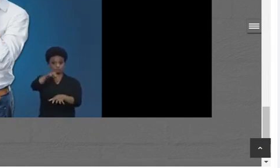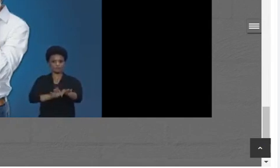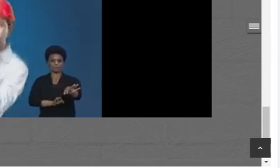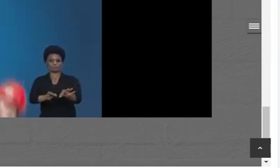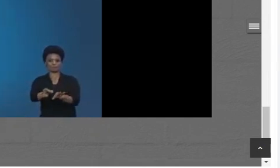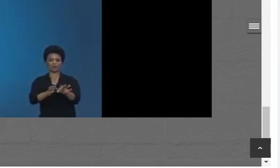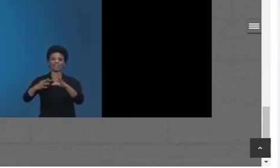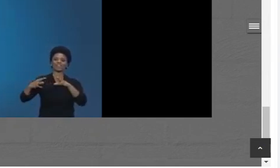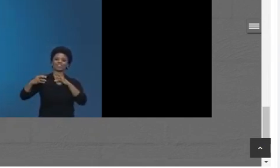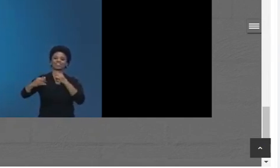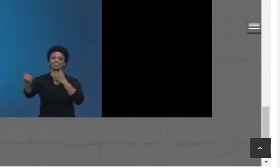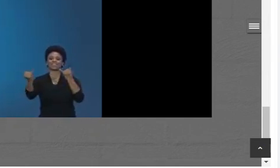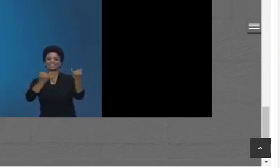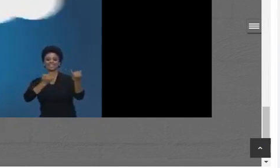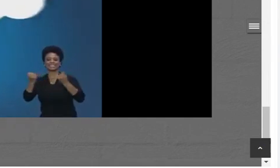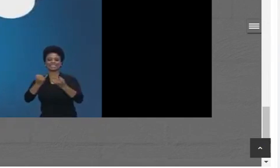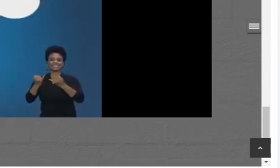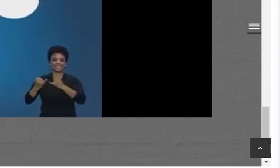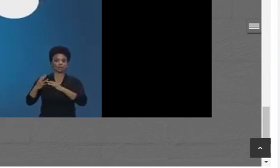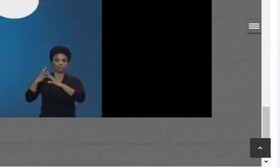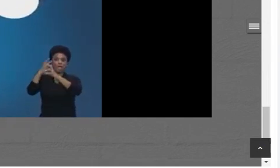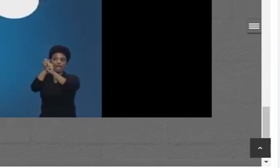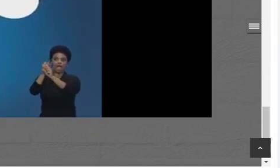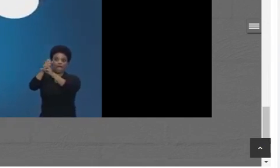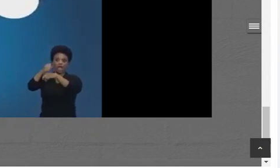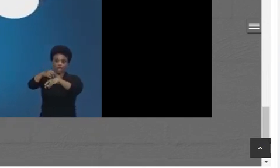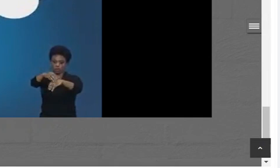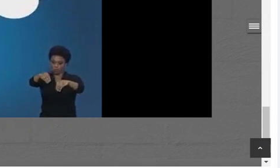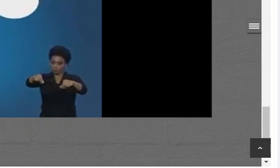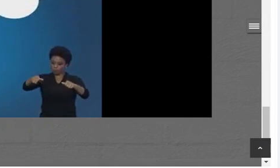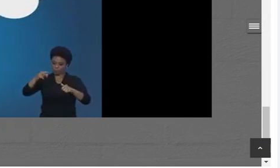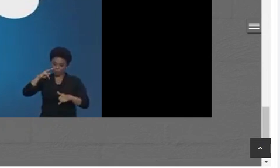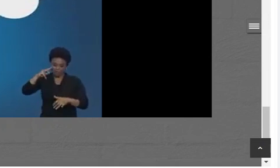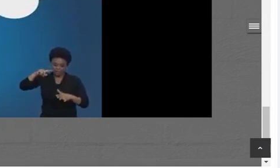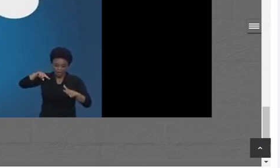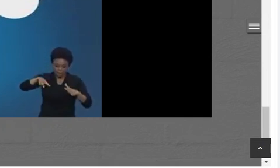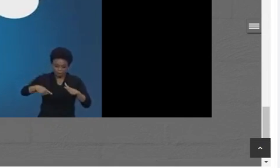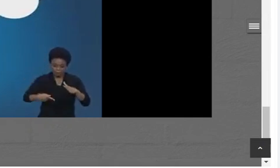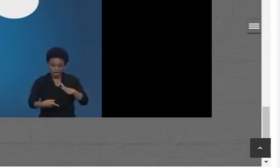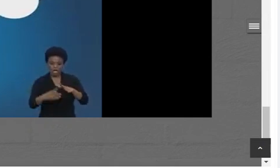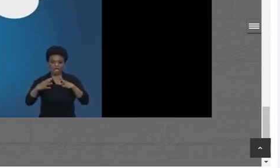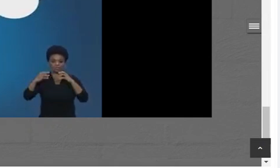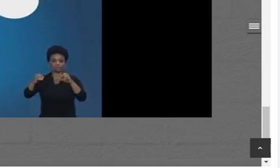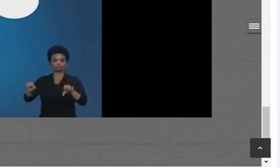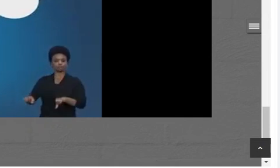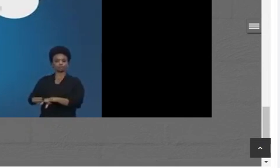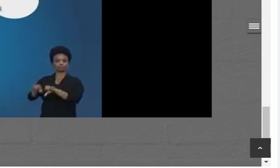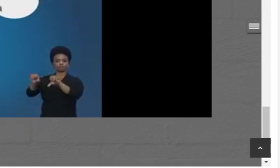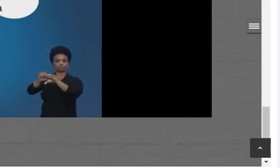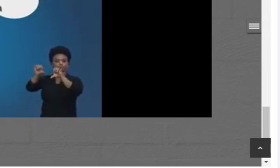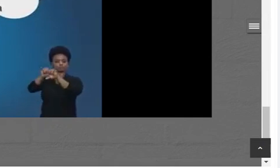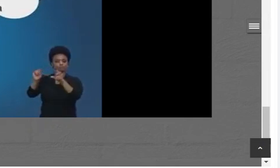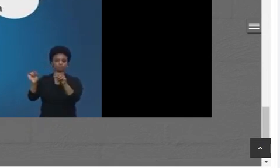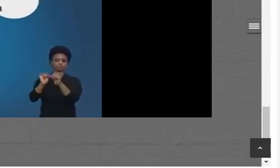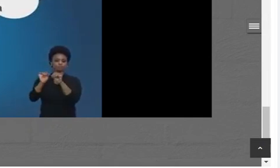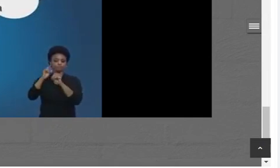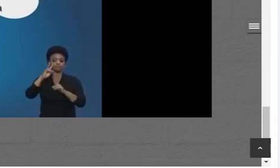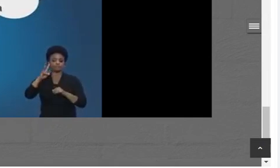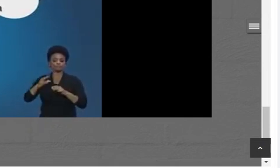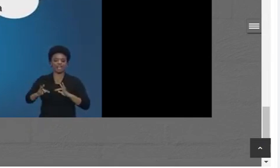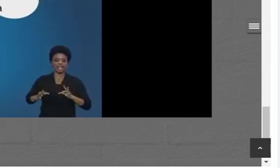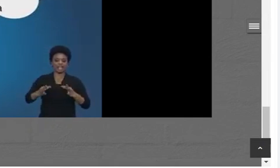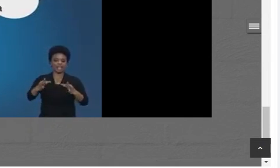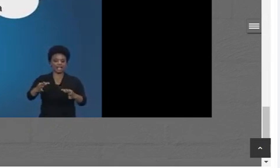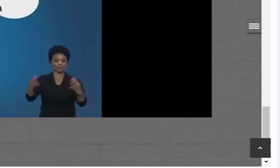Com essas informações, o calculista de solo vai dimensionar a profundidade das estruturas de fundação e determinar a técnica adequada